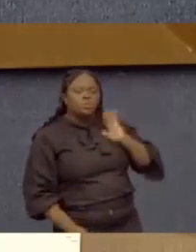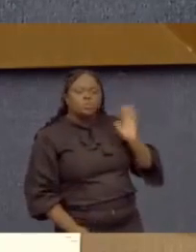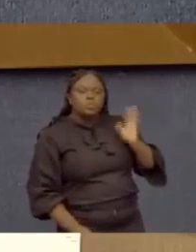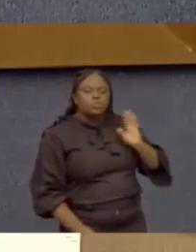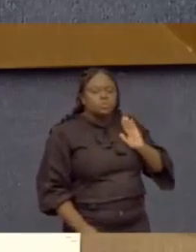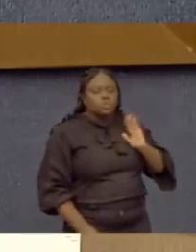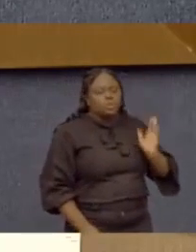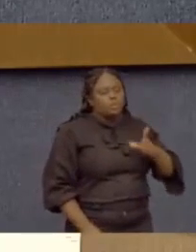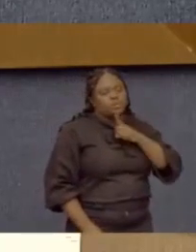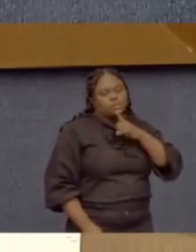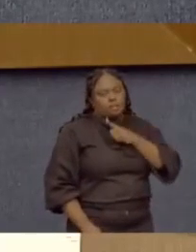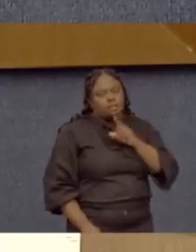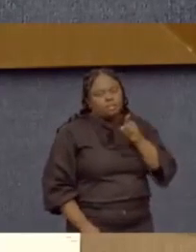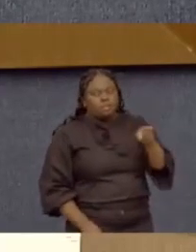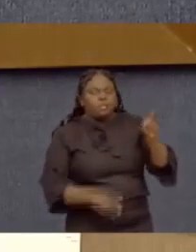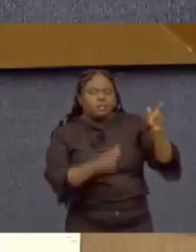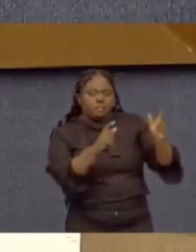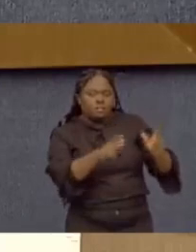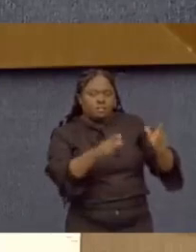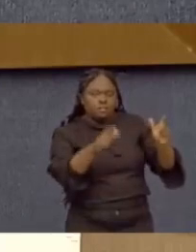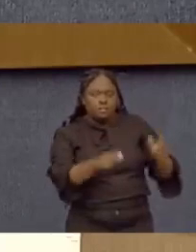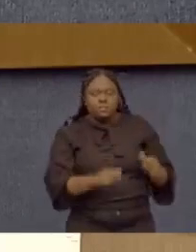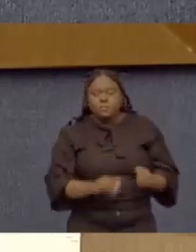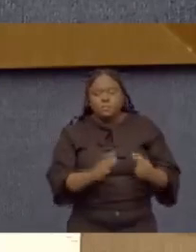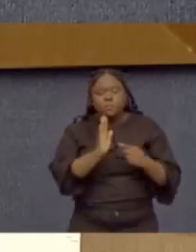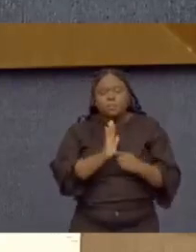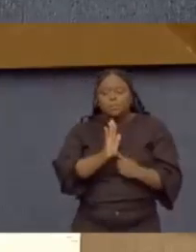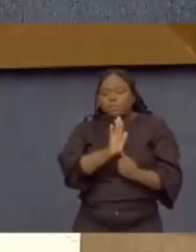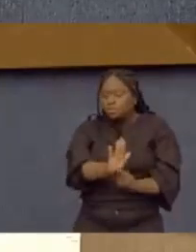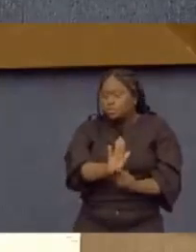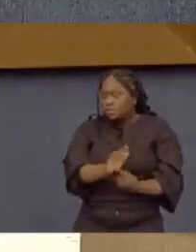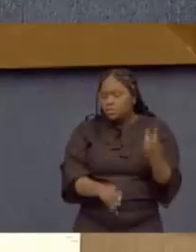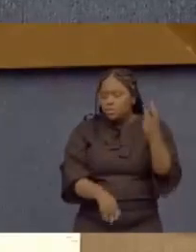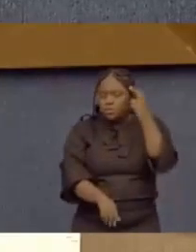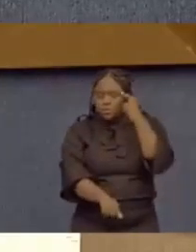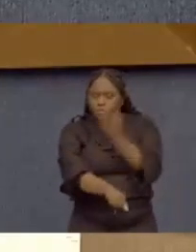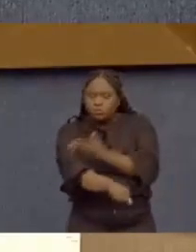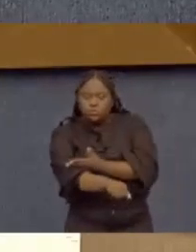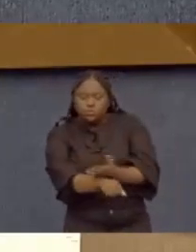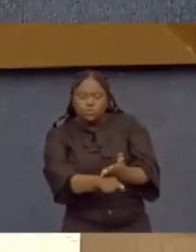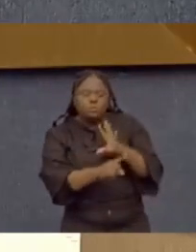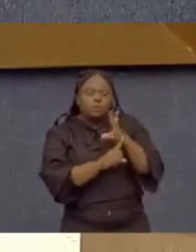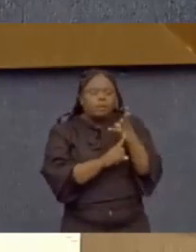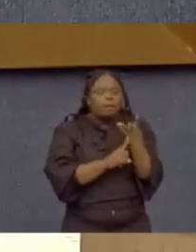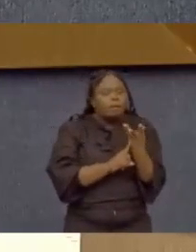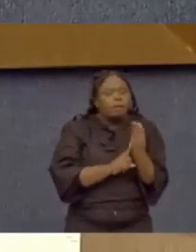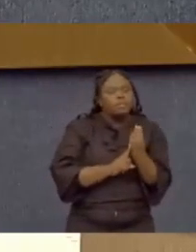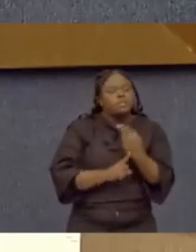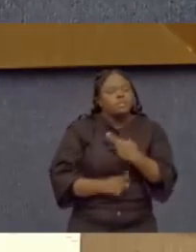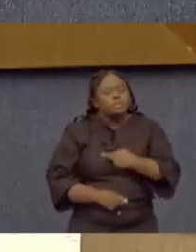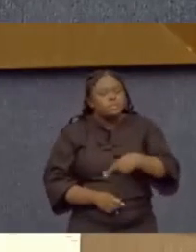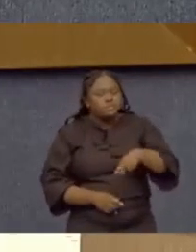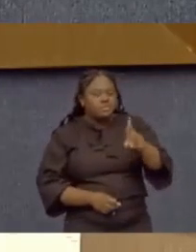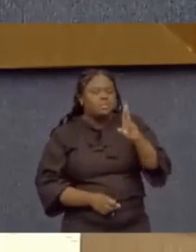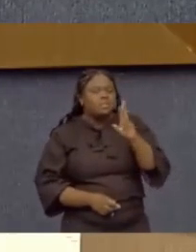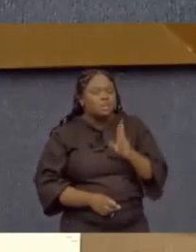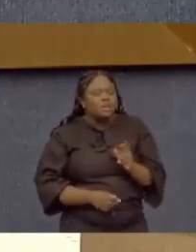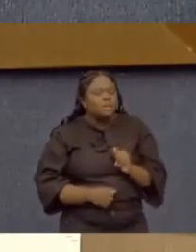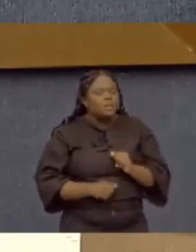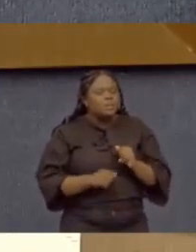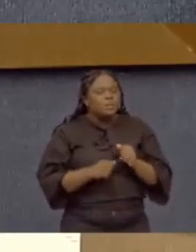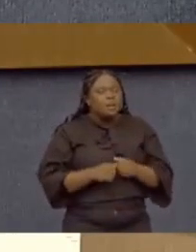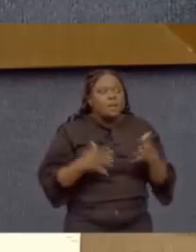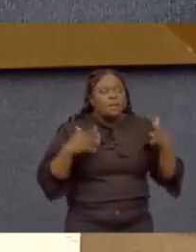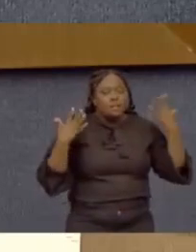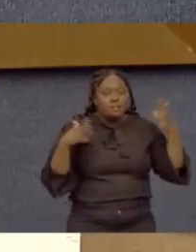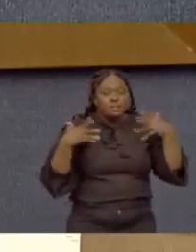que aquele lugar tem e se traduz esta riqueza em cultura, arte, aconchego, religiosidade, alegria de